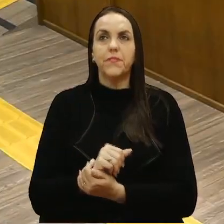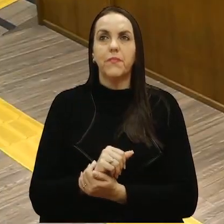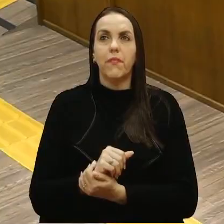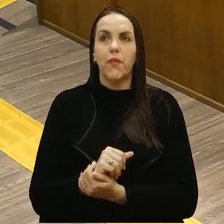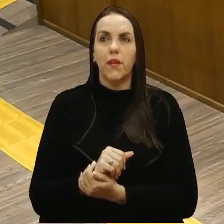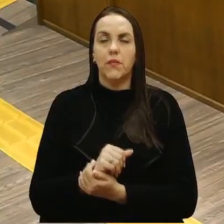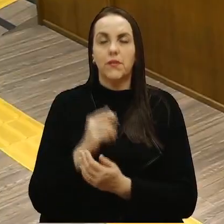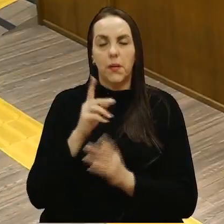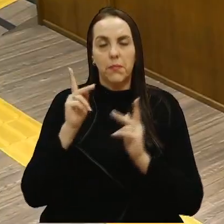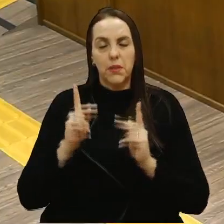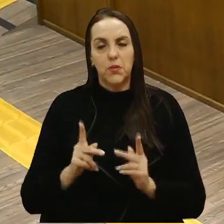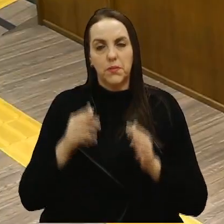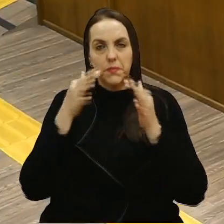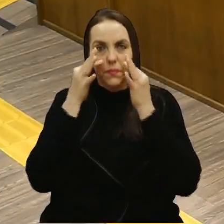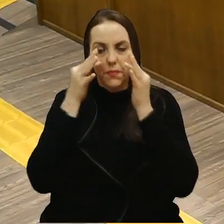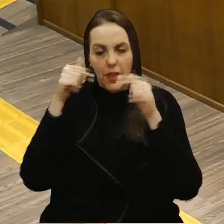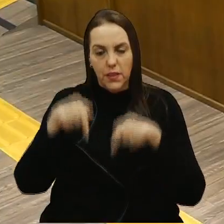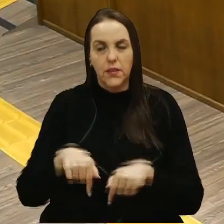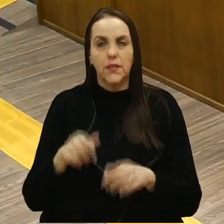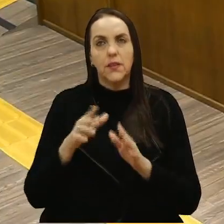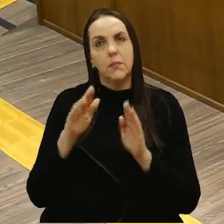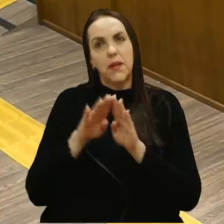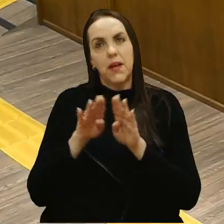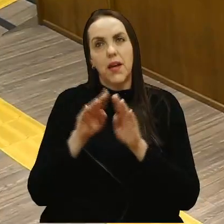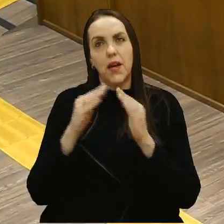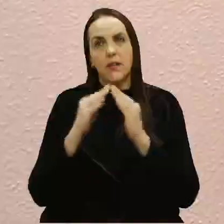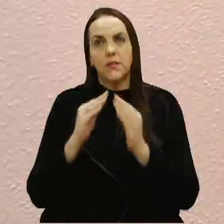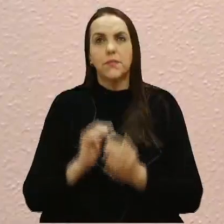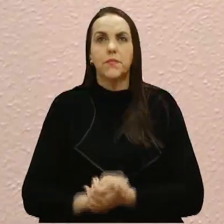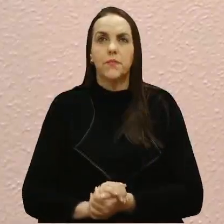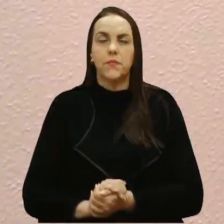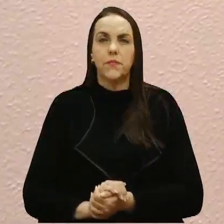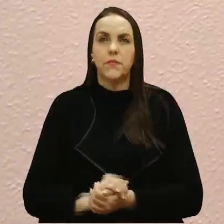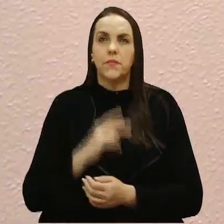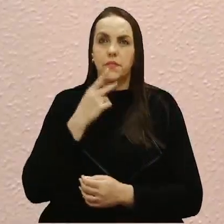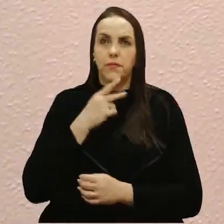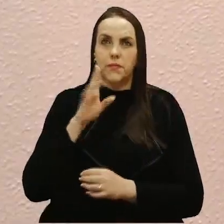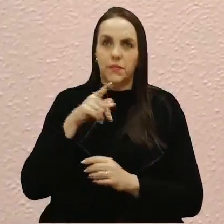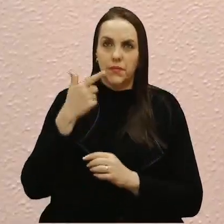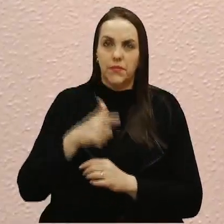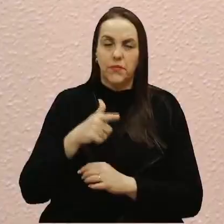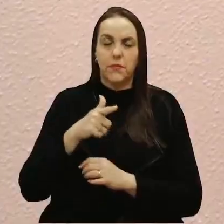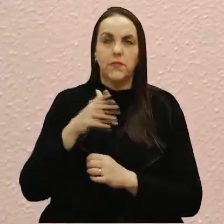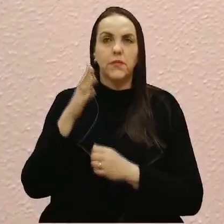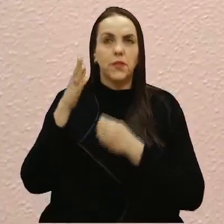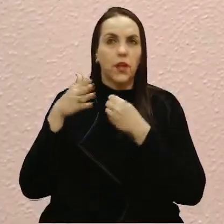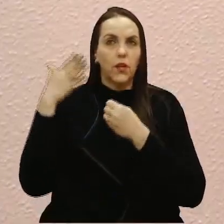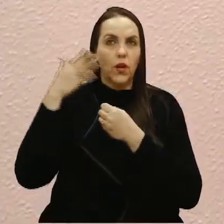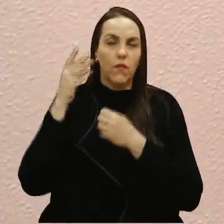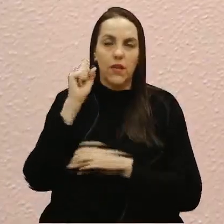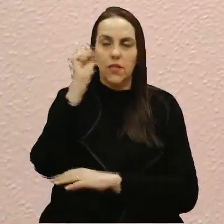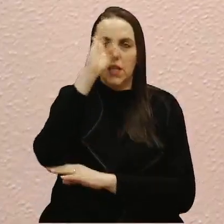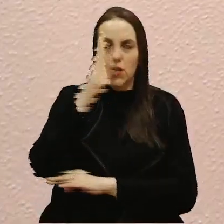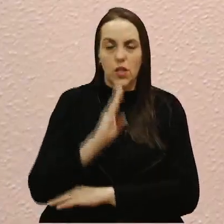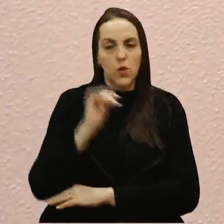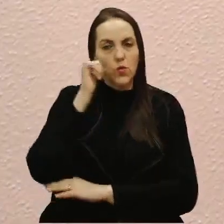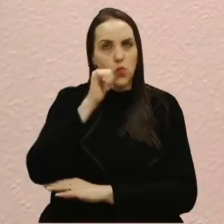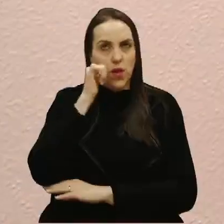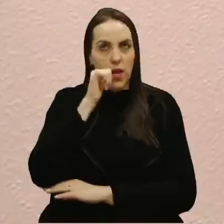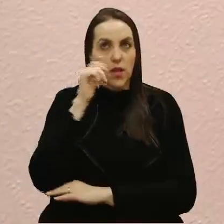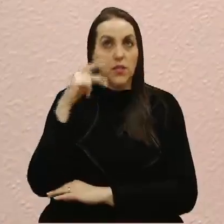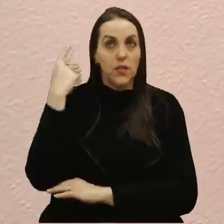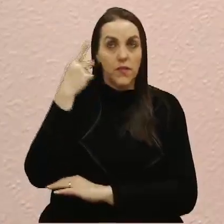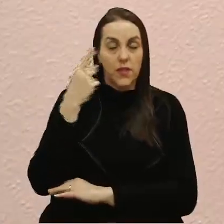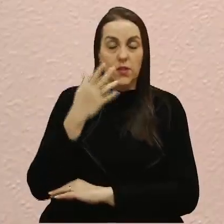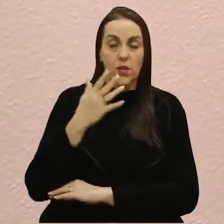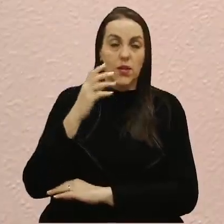casa, primeiramente eu gostaria de reforçar o voto feito à Conferência Nacional de Mulheres pela vereadora Estela. Semana passada eu, a